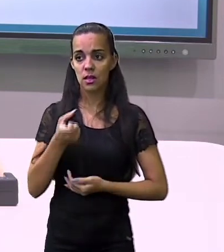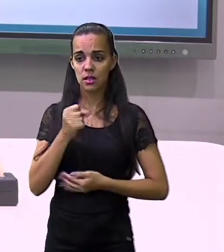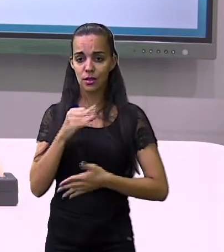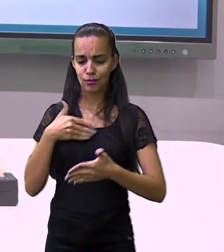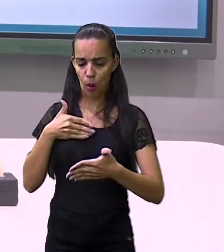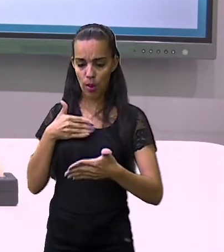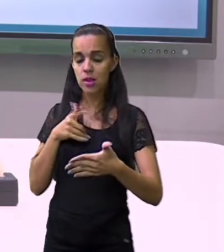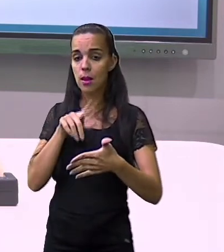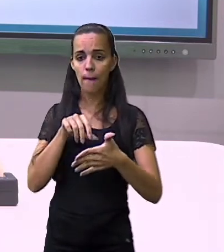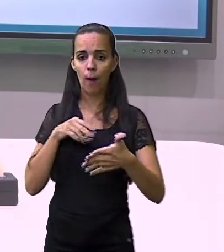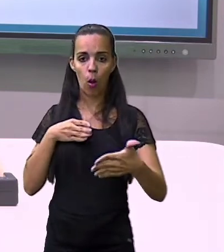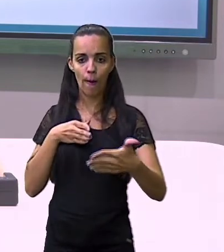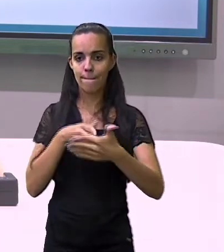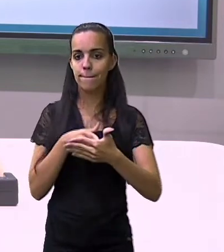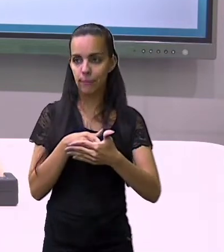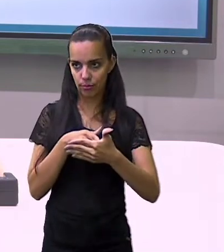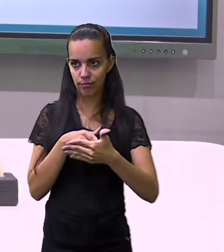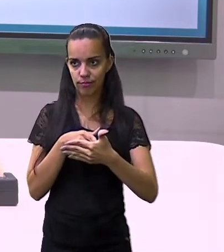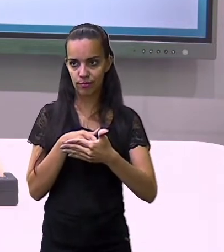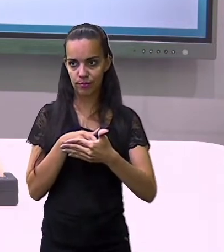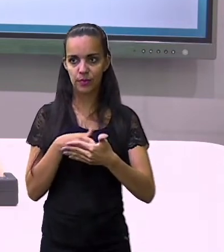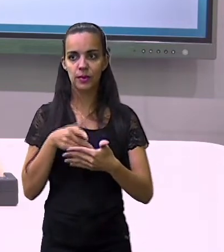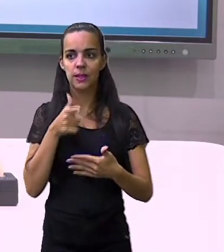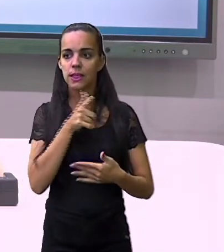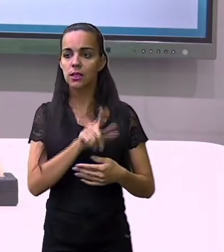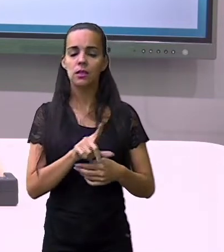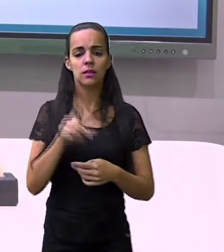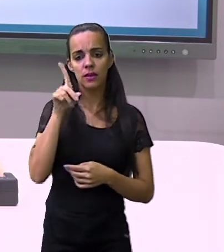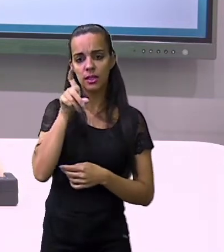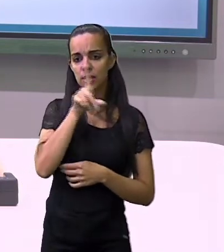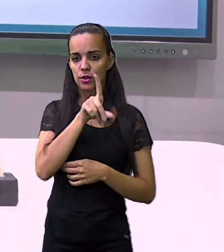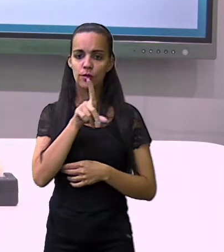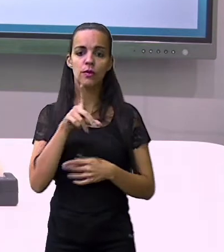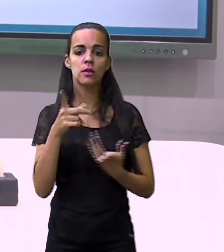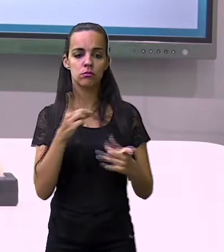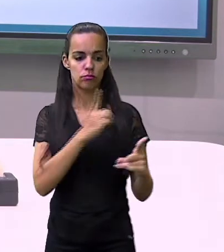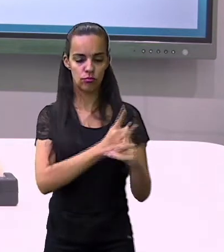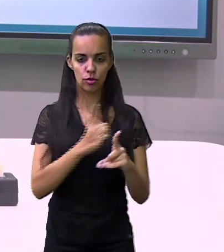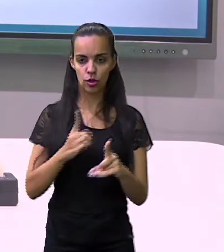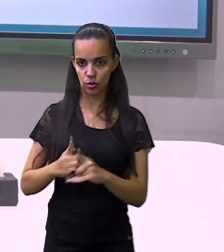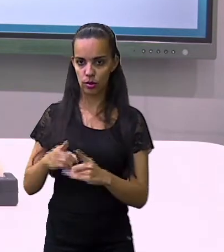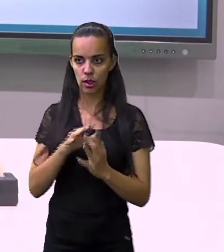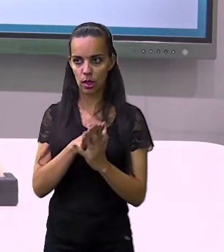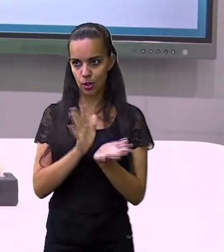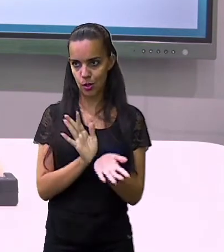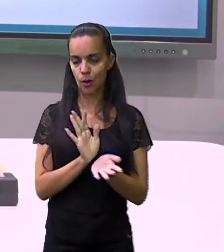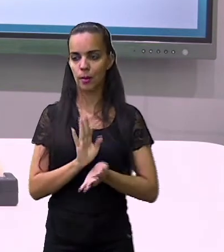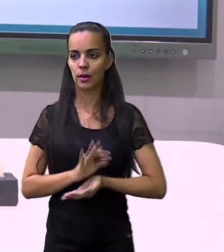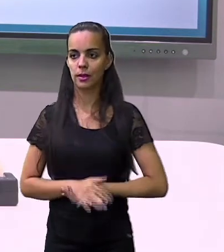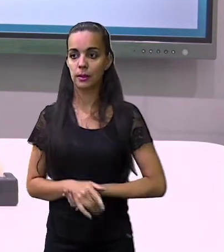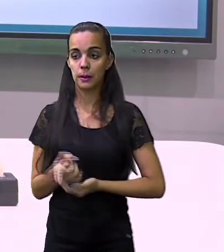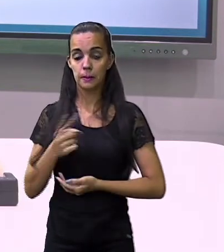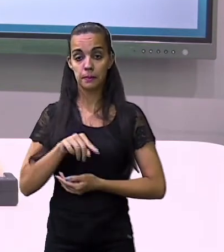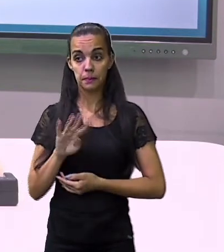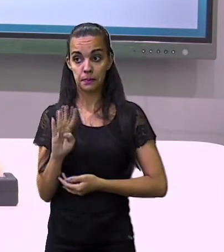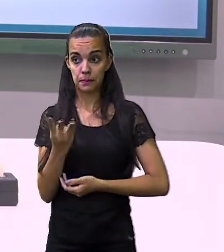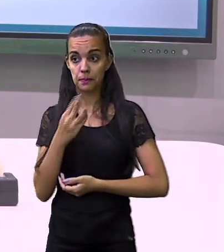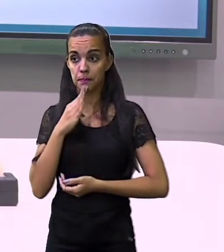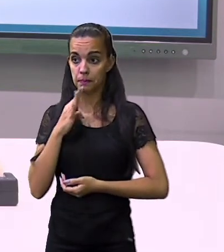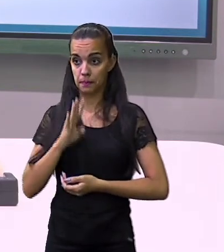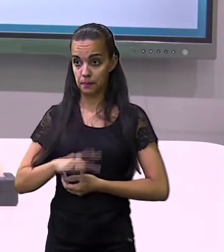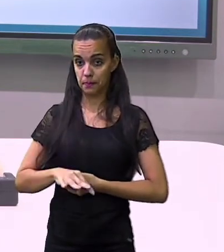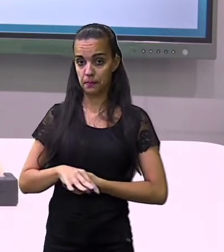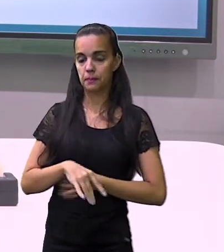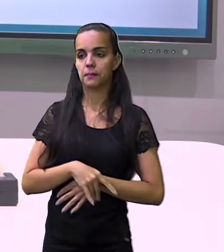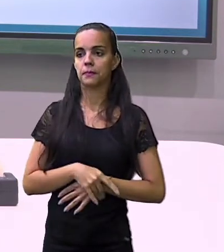bloqueá-la, você vai perceber que ela vai passar ou pela direita ou pela esquerda. E aqui às 16